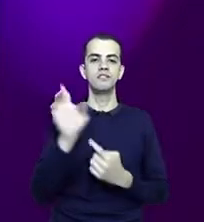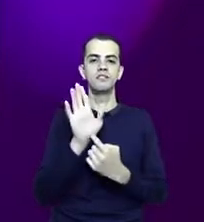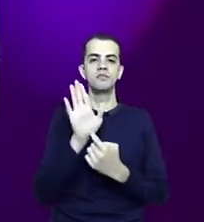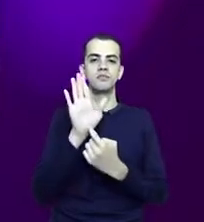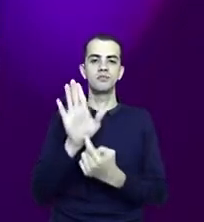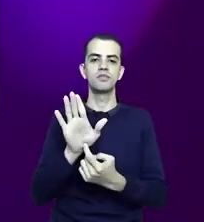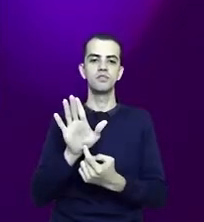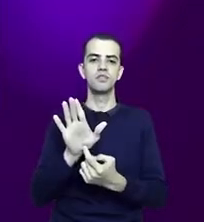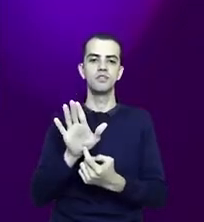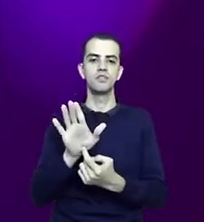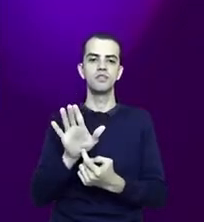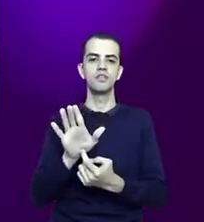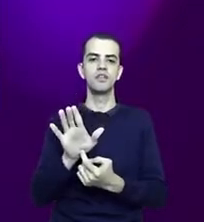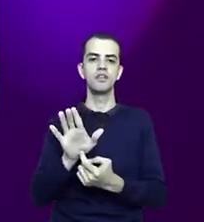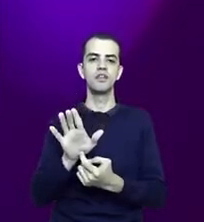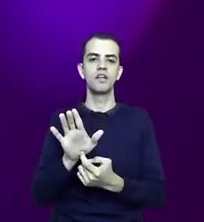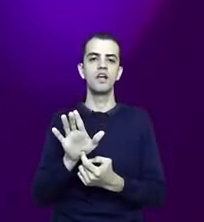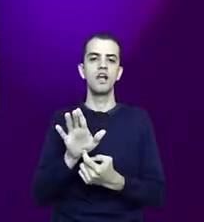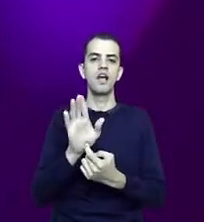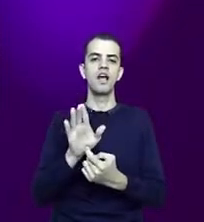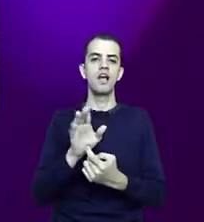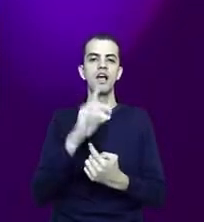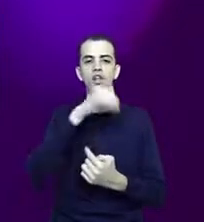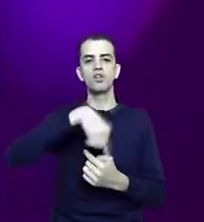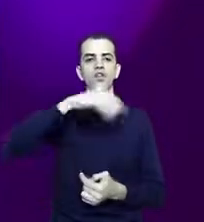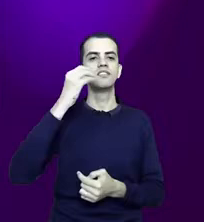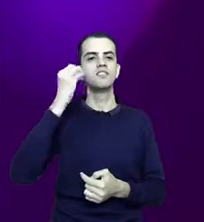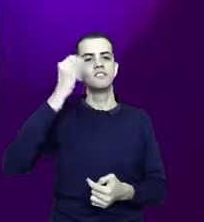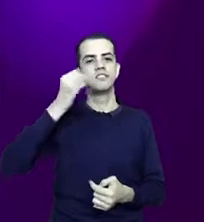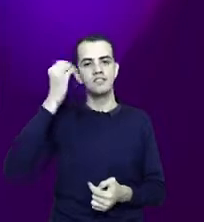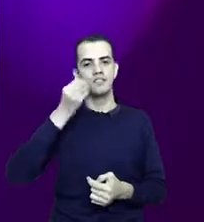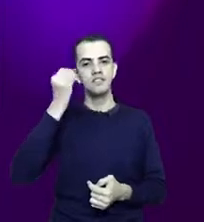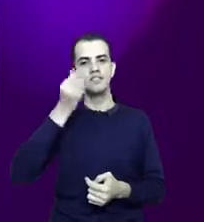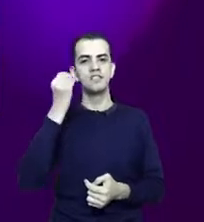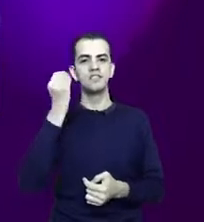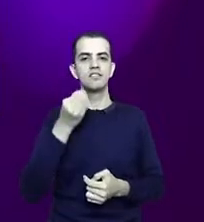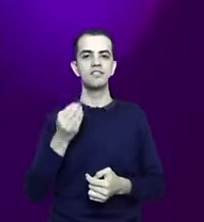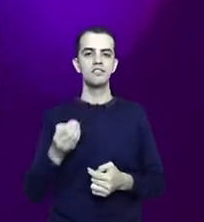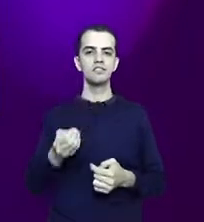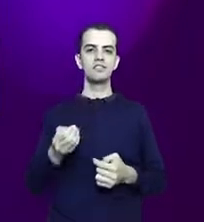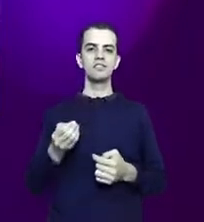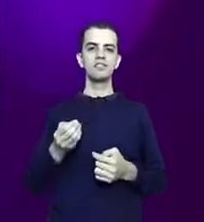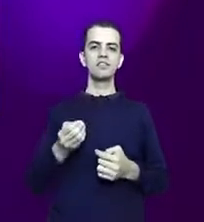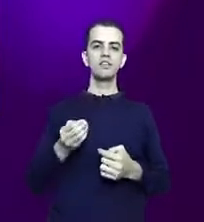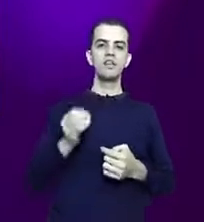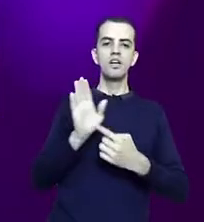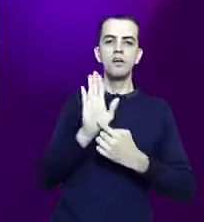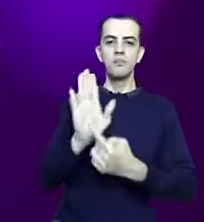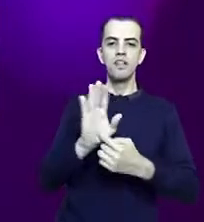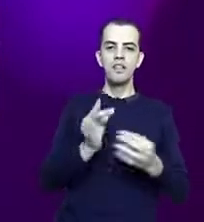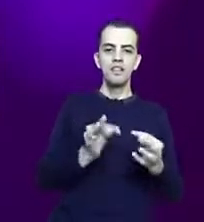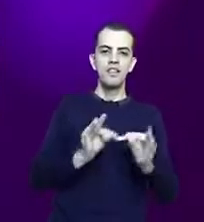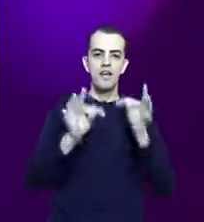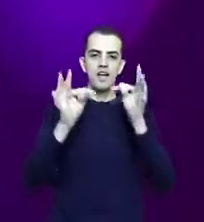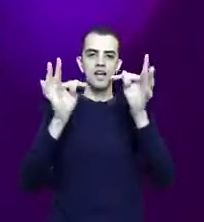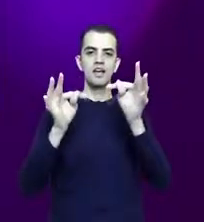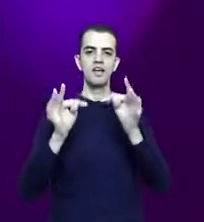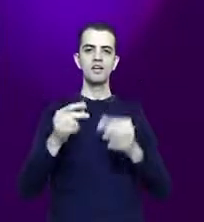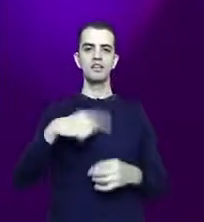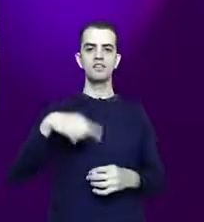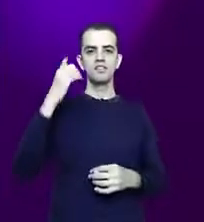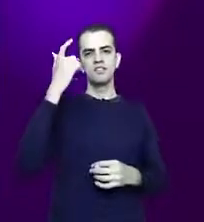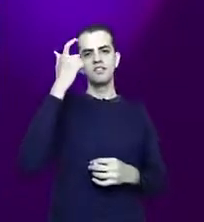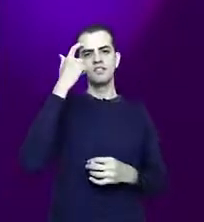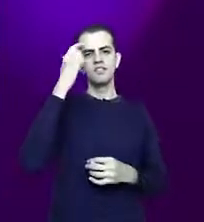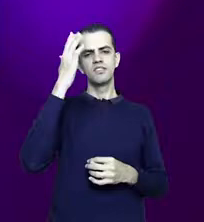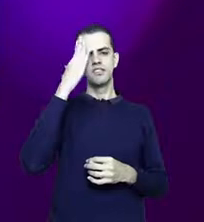são as primeiras experiências que nós tivemos no desenvolvimento desse tipo de tecnologia. Na verdade, a gente sabe que existem